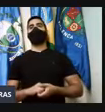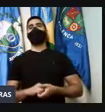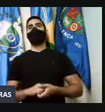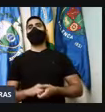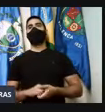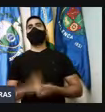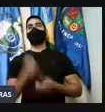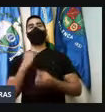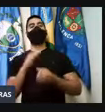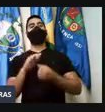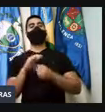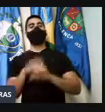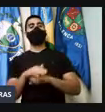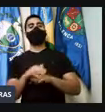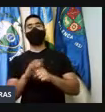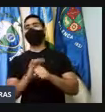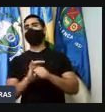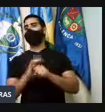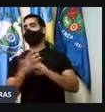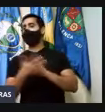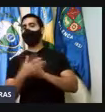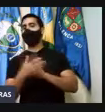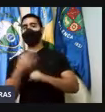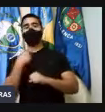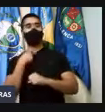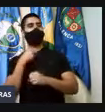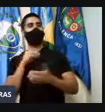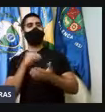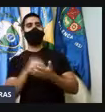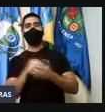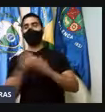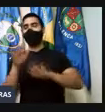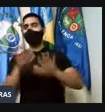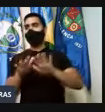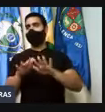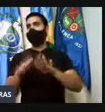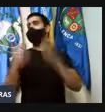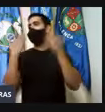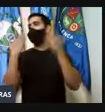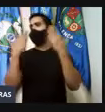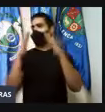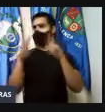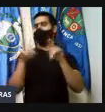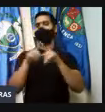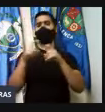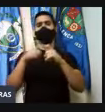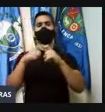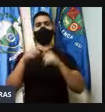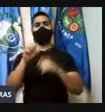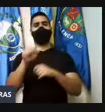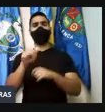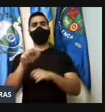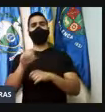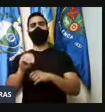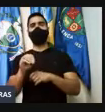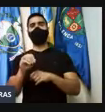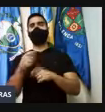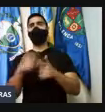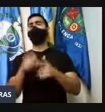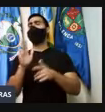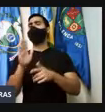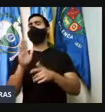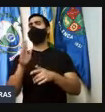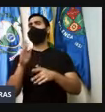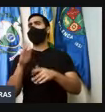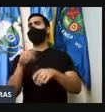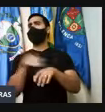Covid-19, não podemos descuidar, né? Então, vamos dar os parabéns ao doutor Saulo, porque eu até falei para que